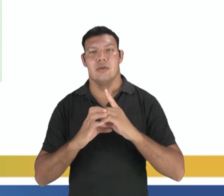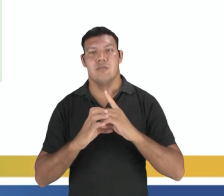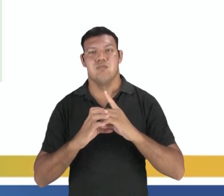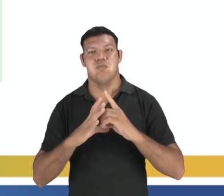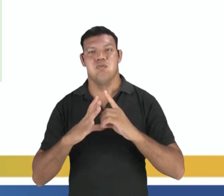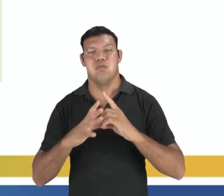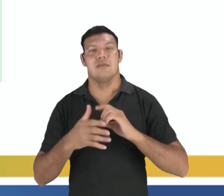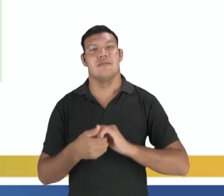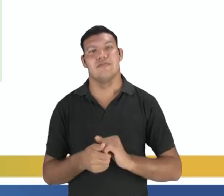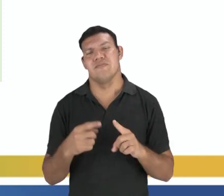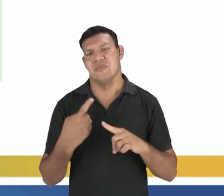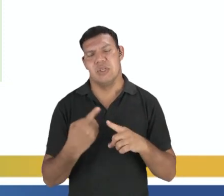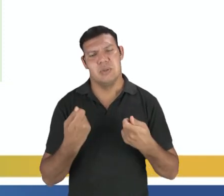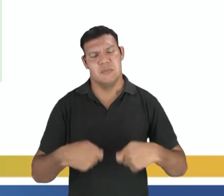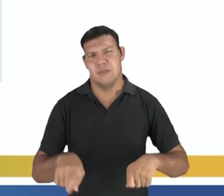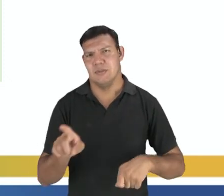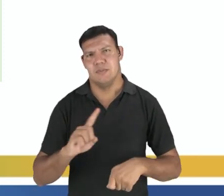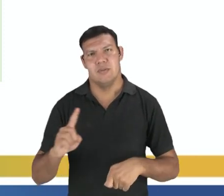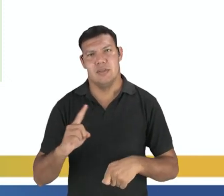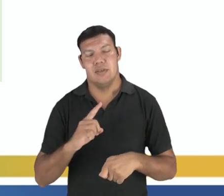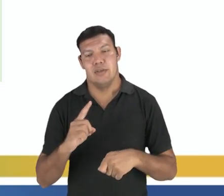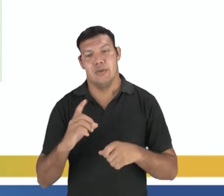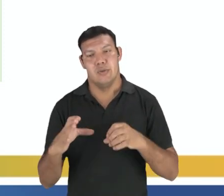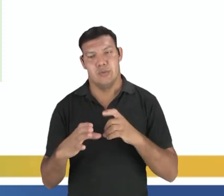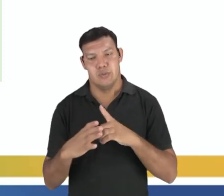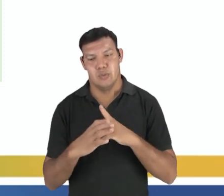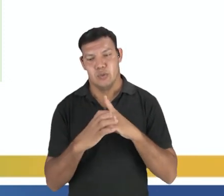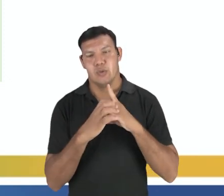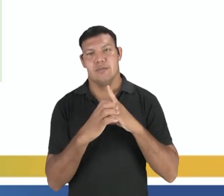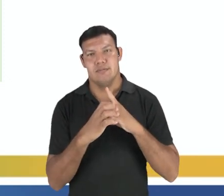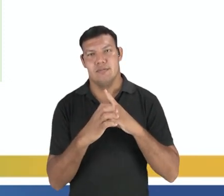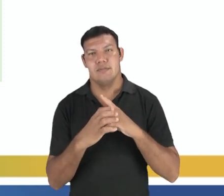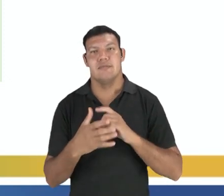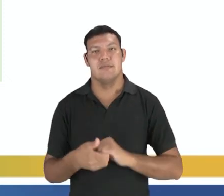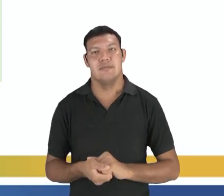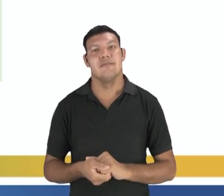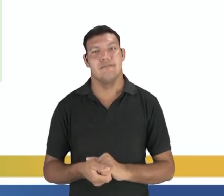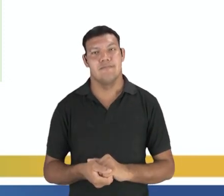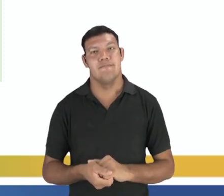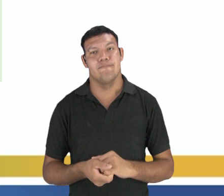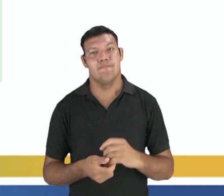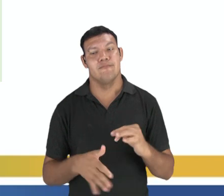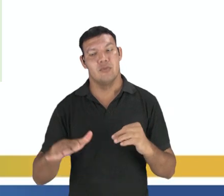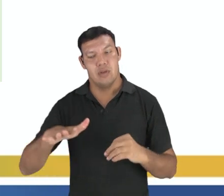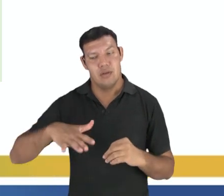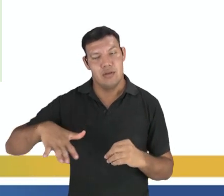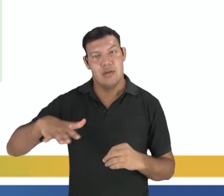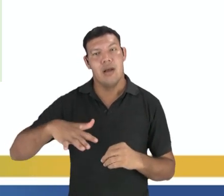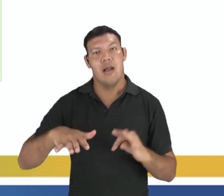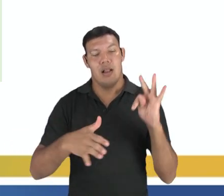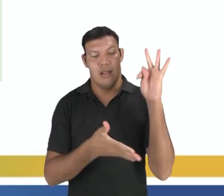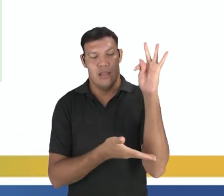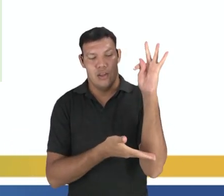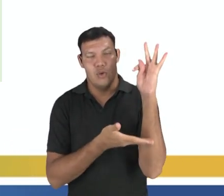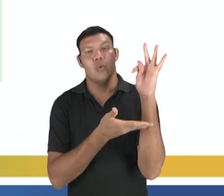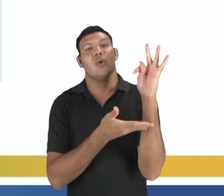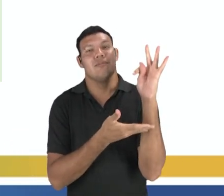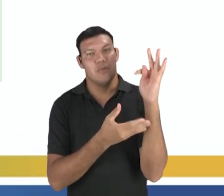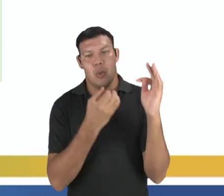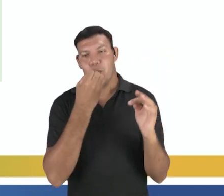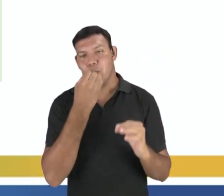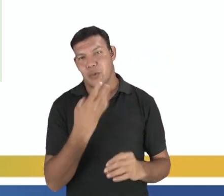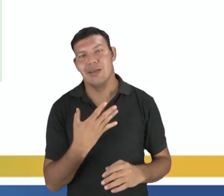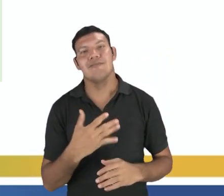descendo, porque não tem necessidade de ter essa proximidade com a pele, porque a temperatura do ambiente já é ideal para